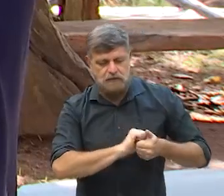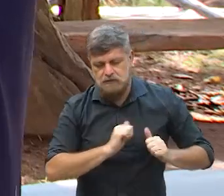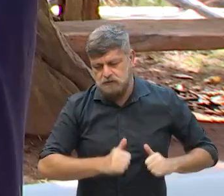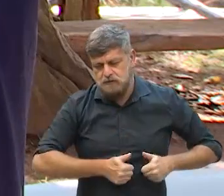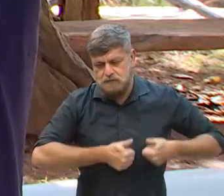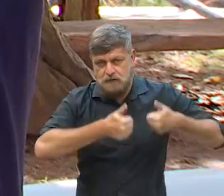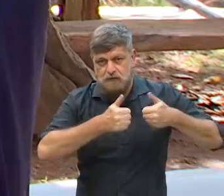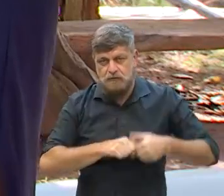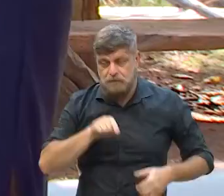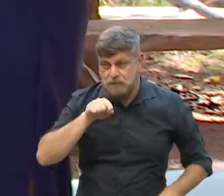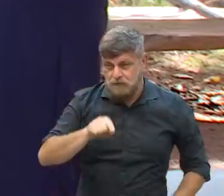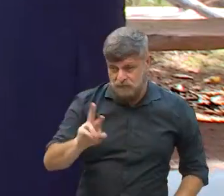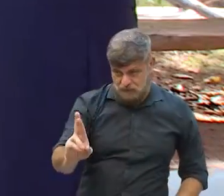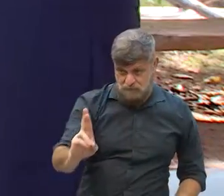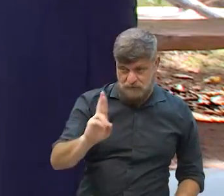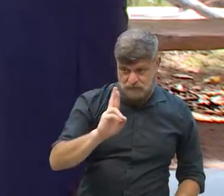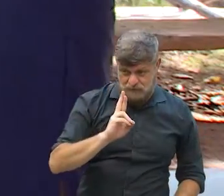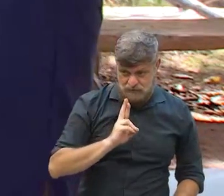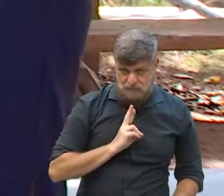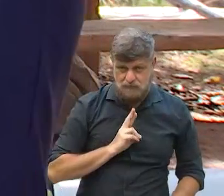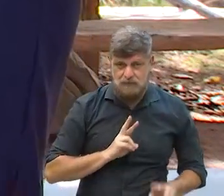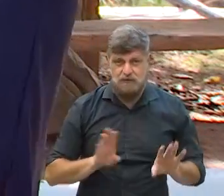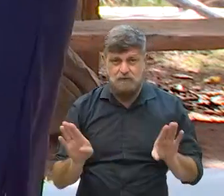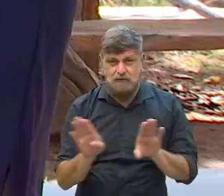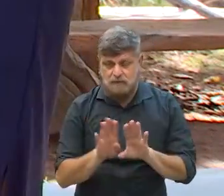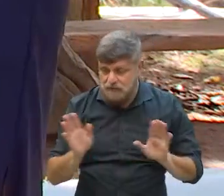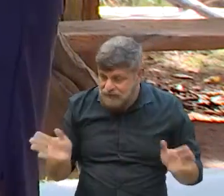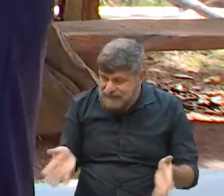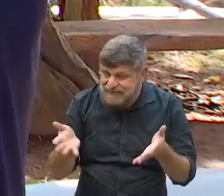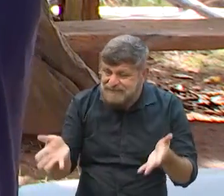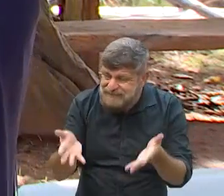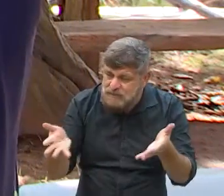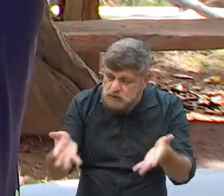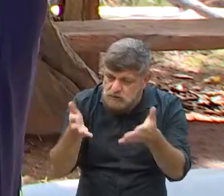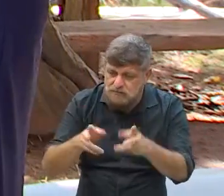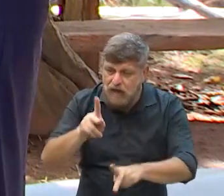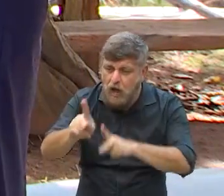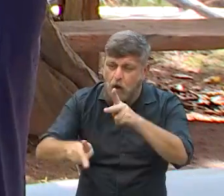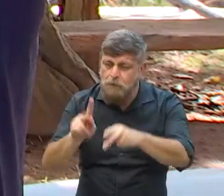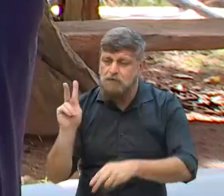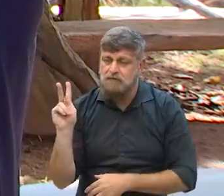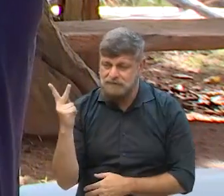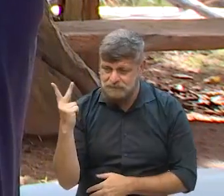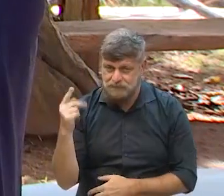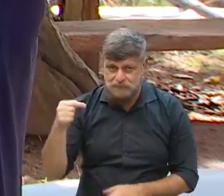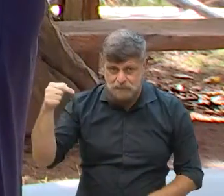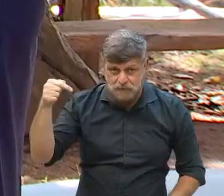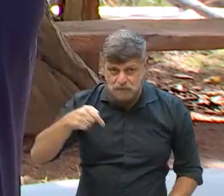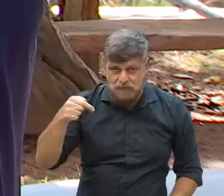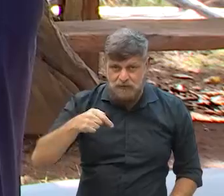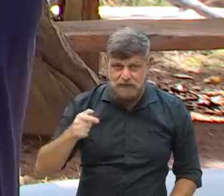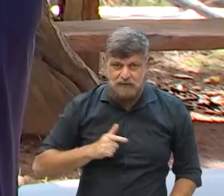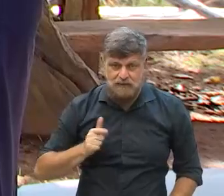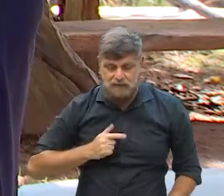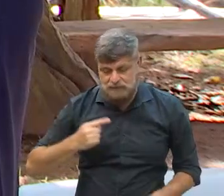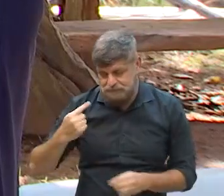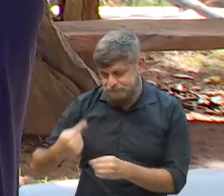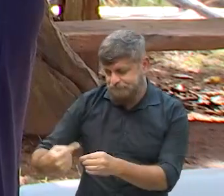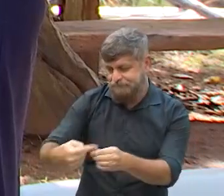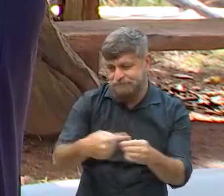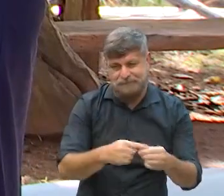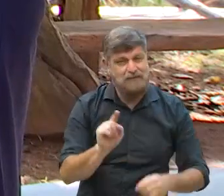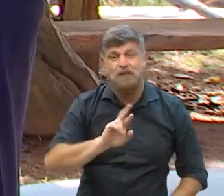falou, inclusive, da questão desse incentivo. No entanto, mencionou que aqui não é diferente de tantos